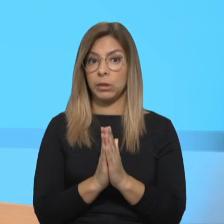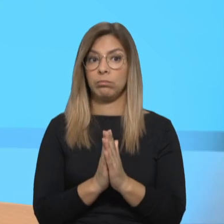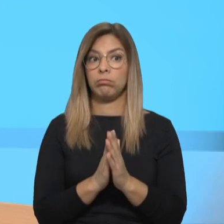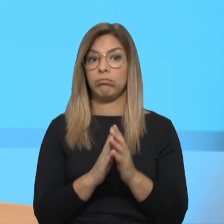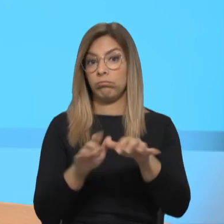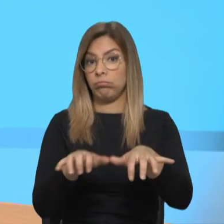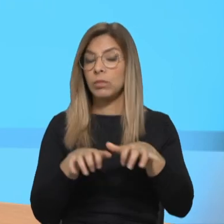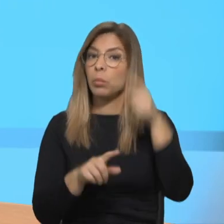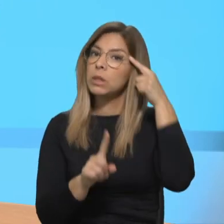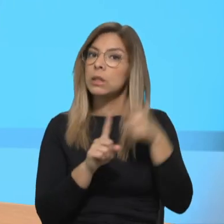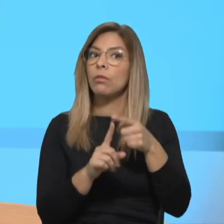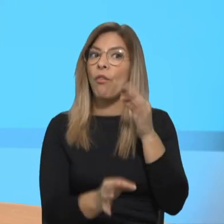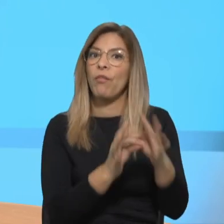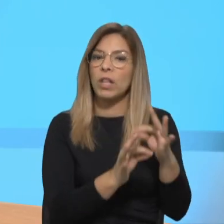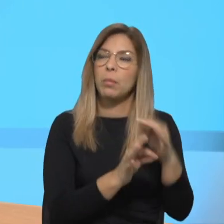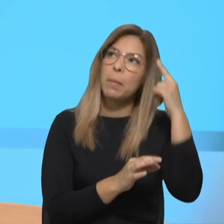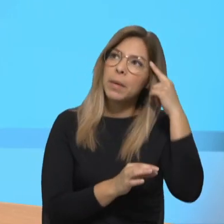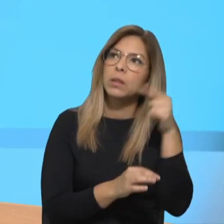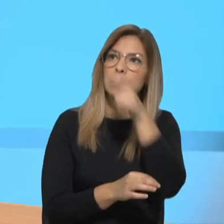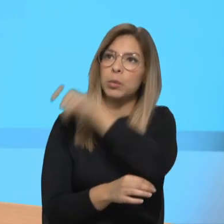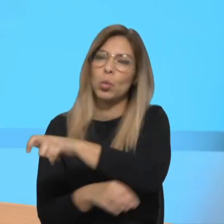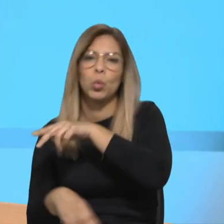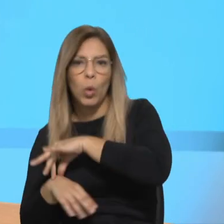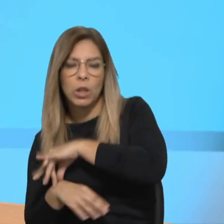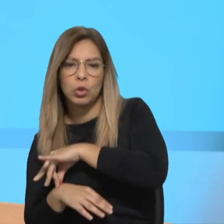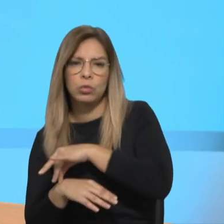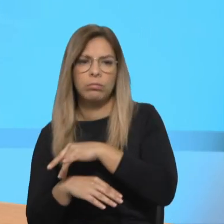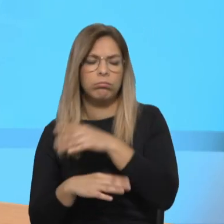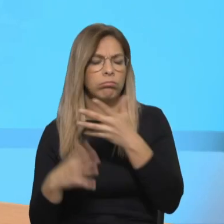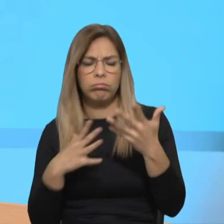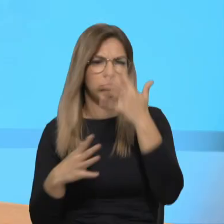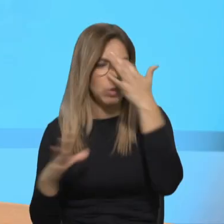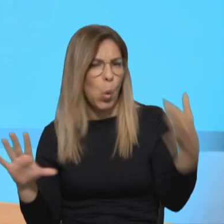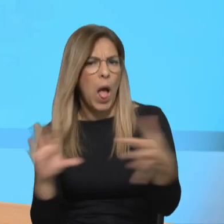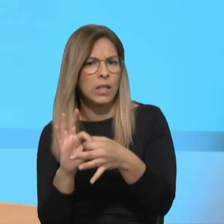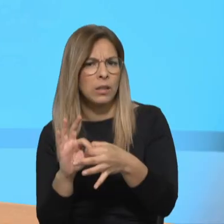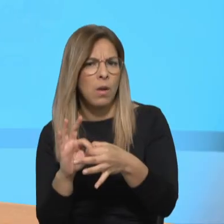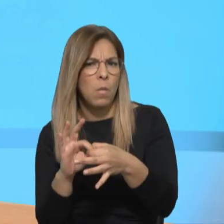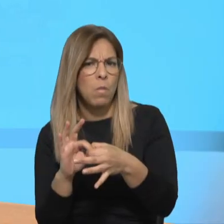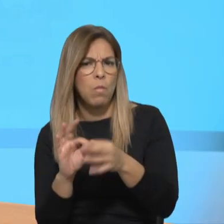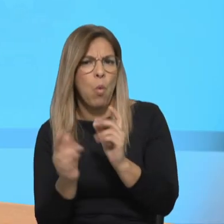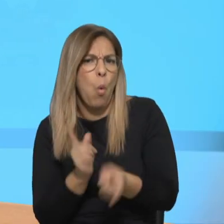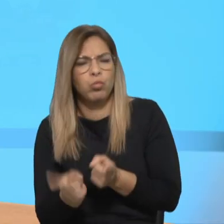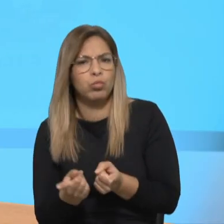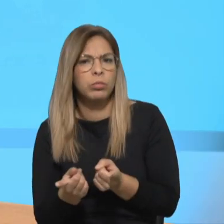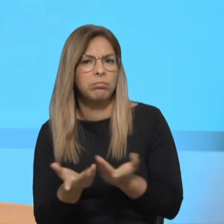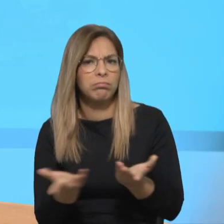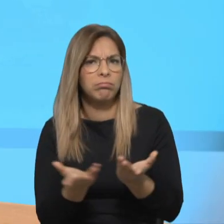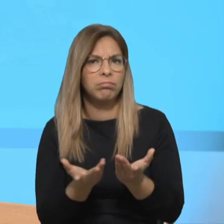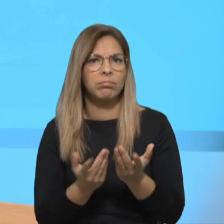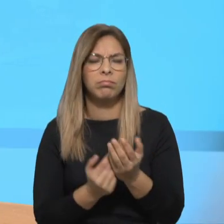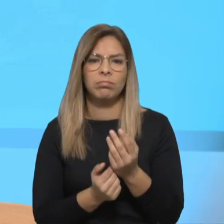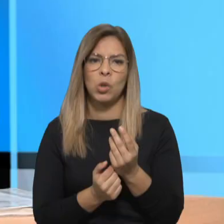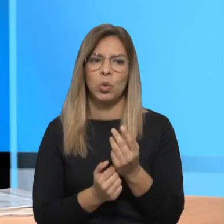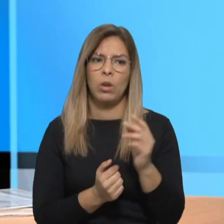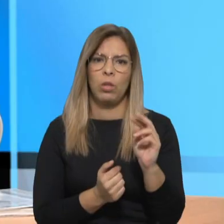a pensar em quem está frágil. Enfim, que relação é possível estabelecer entre estes dois